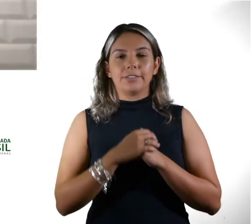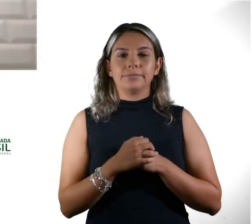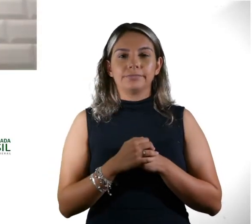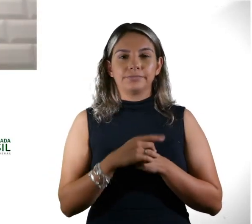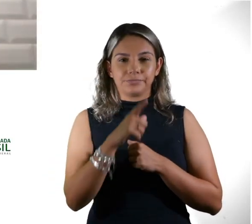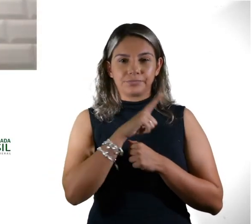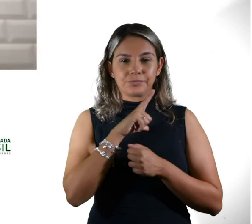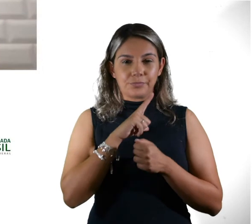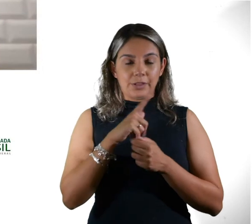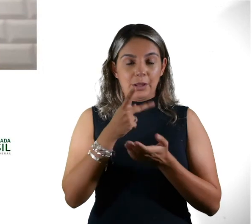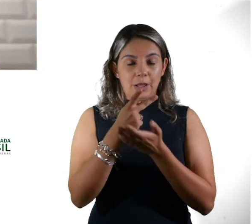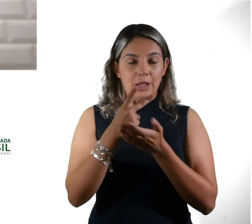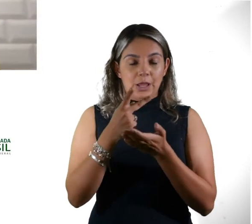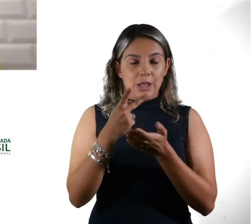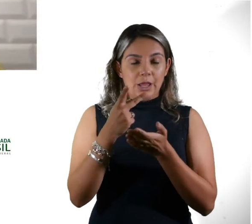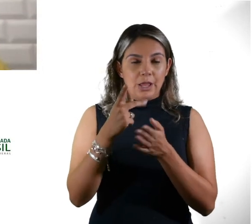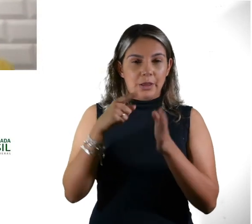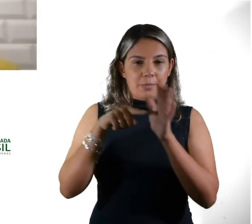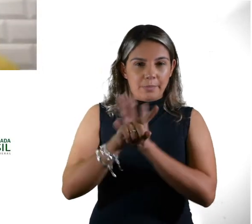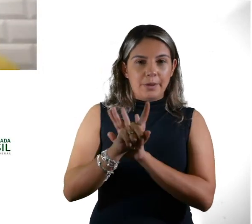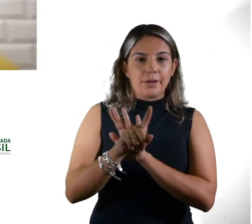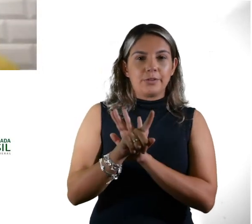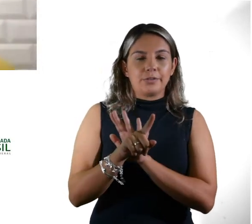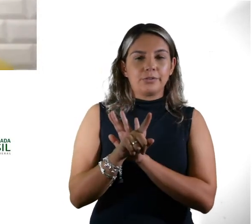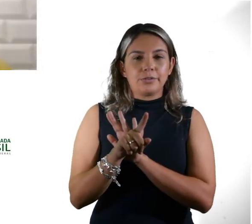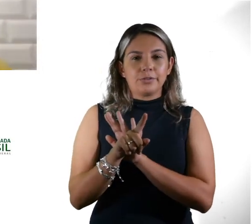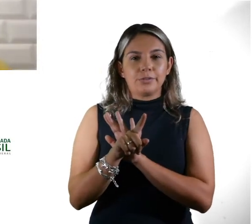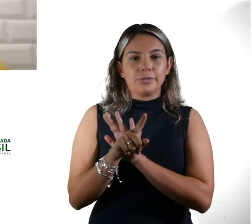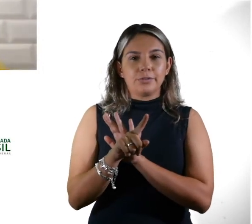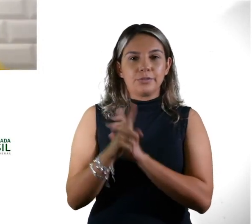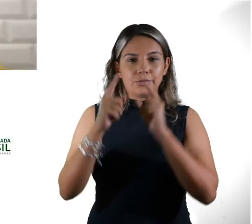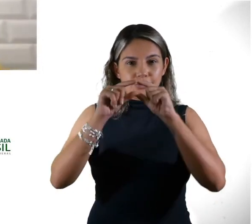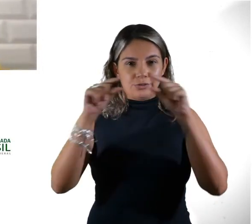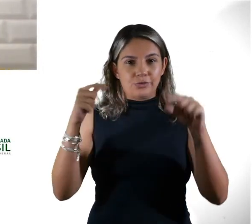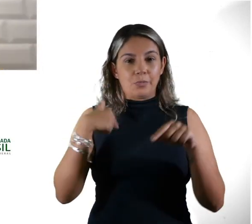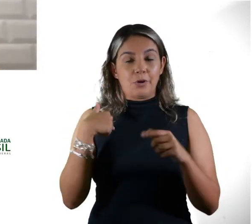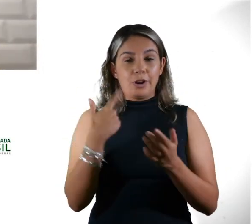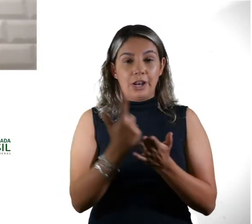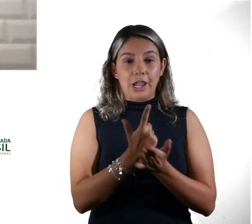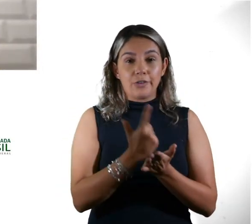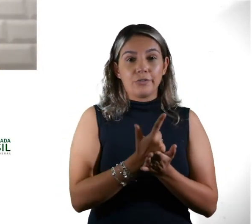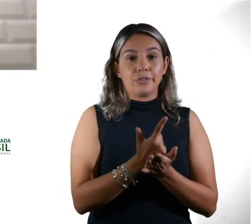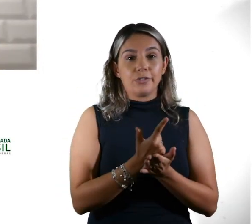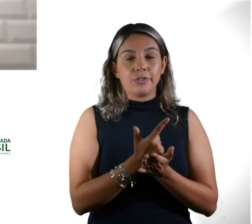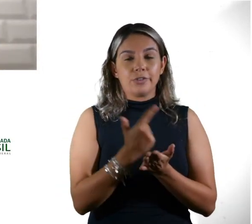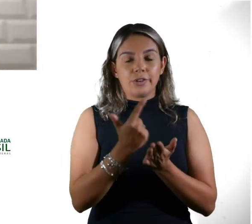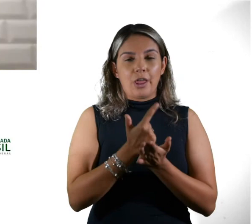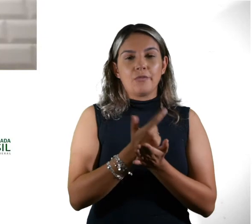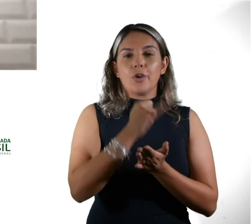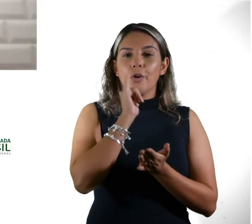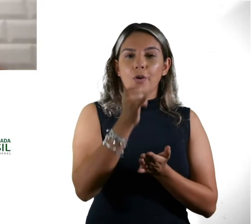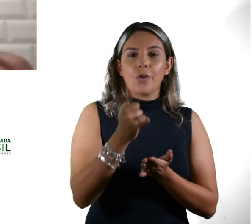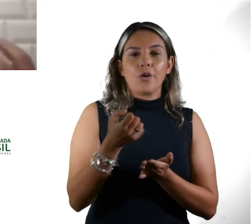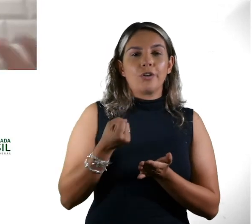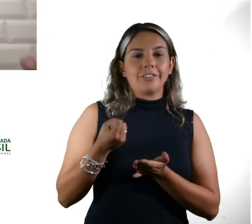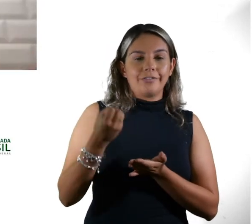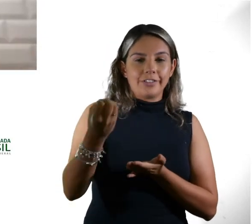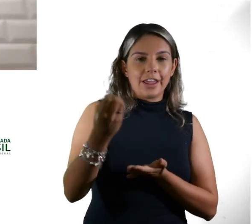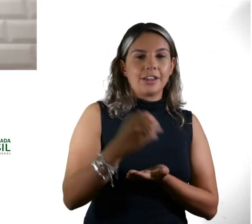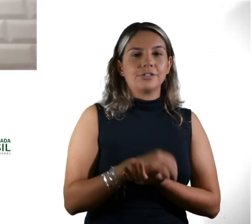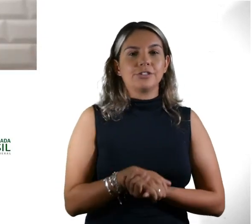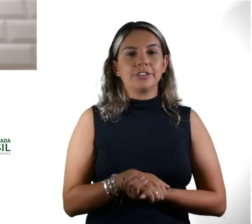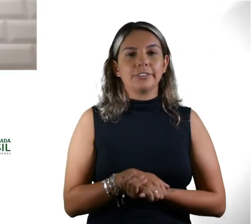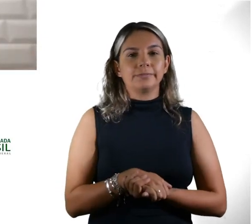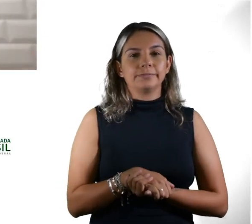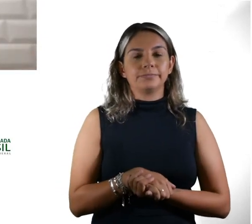Essa pergunta é interessante. Fronteiras Perdidas é o título de um dos meus livros, é um livro com contos de viagem e, portanto, joga com